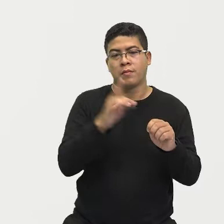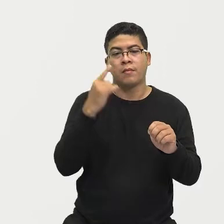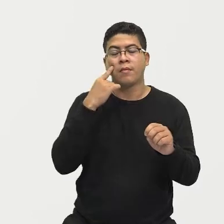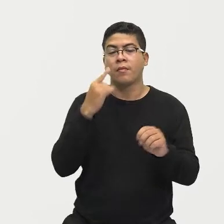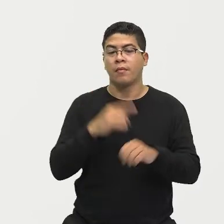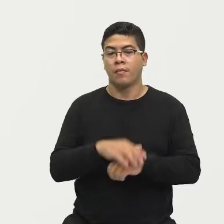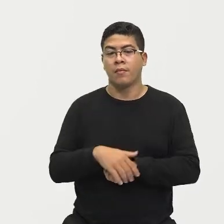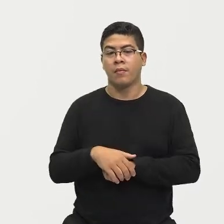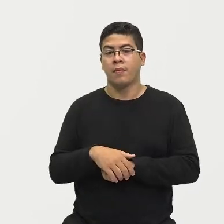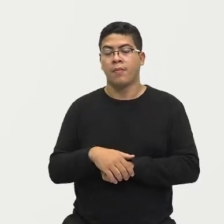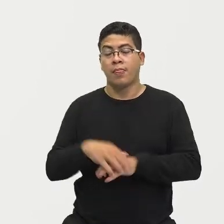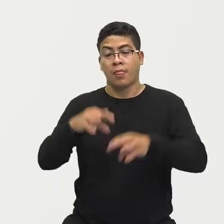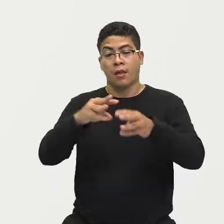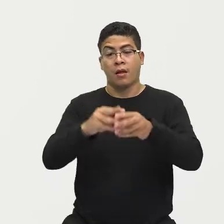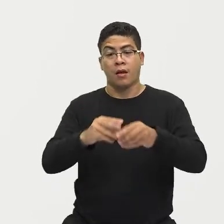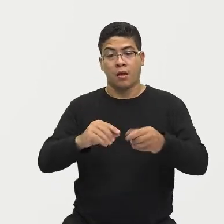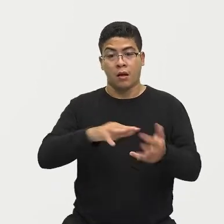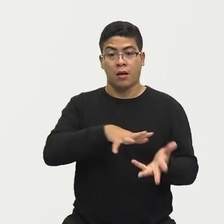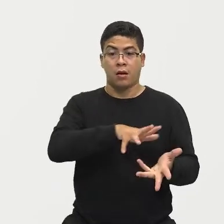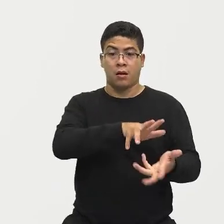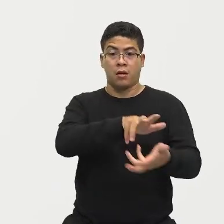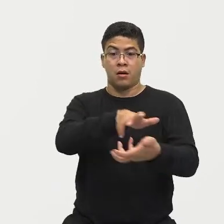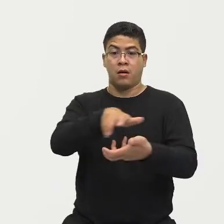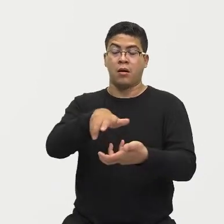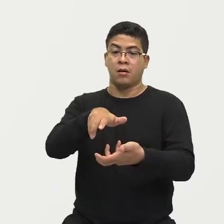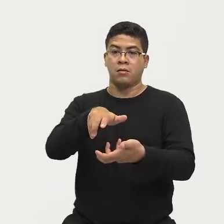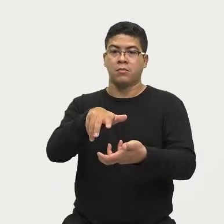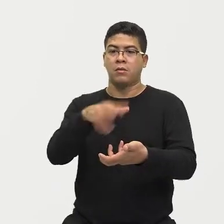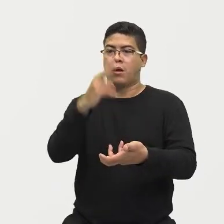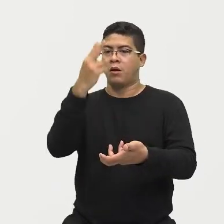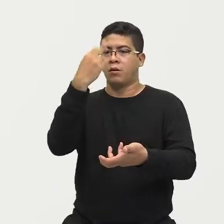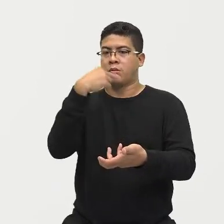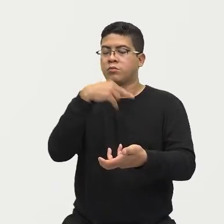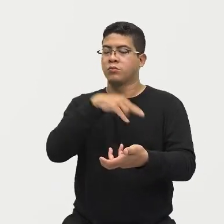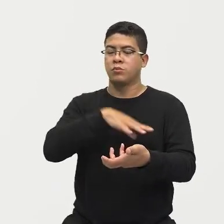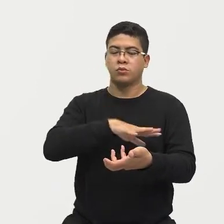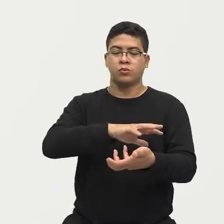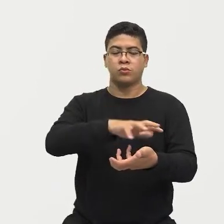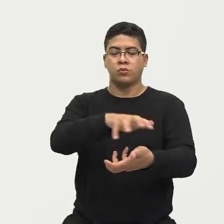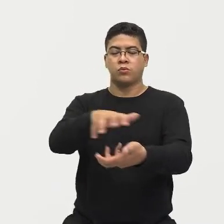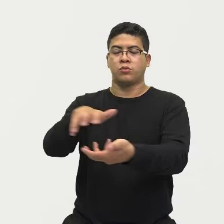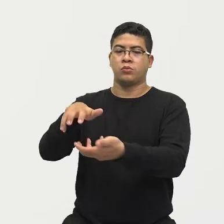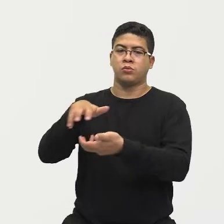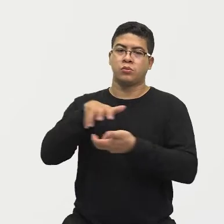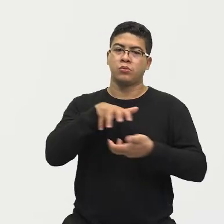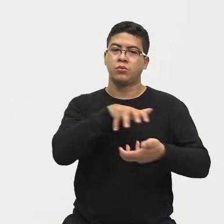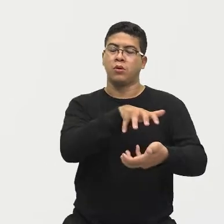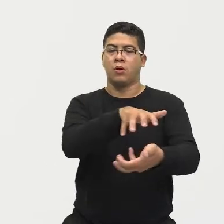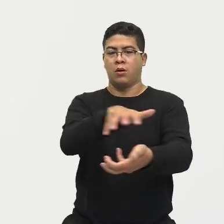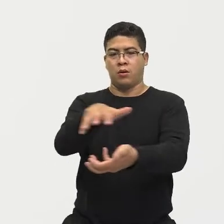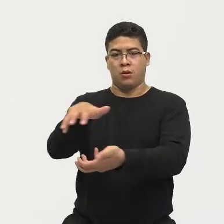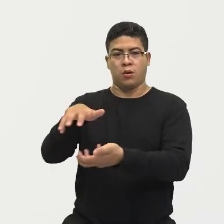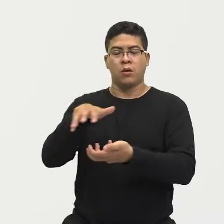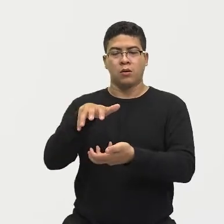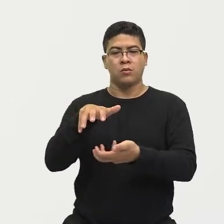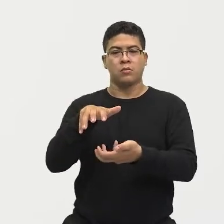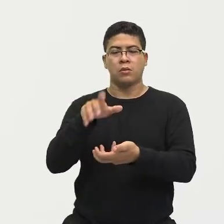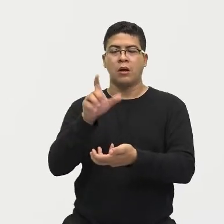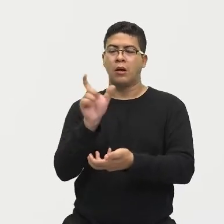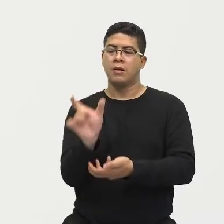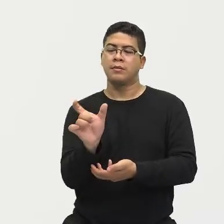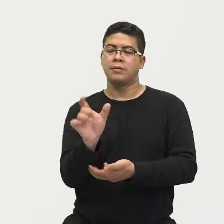Terra, que é um globo cego girando no caos. Esta palavra cego, ela é